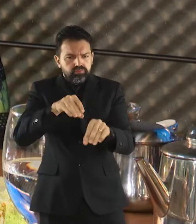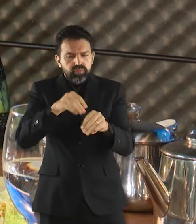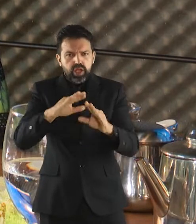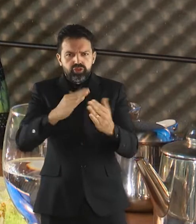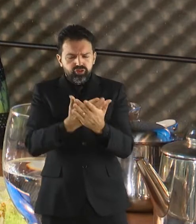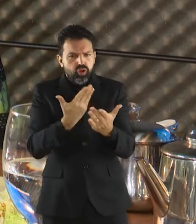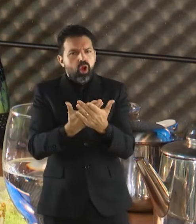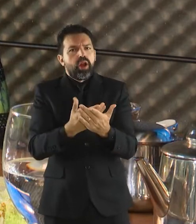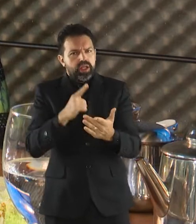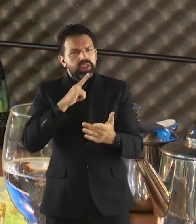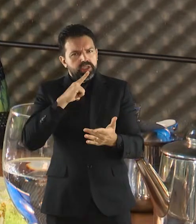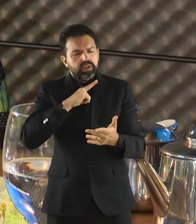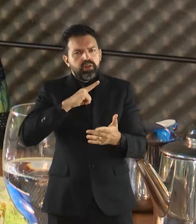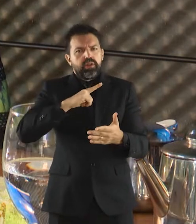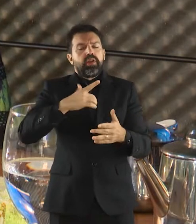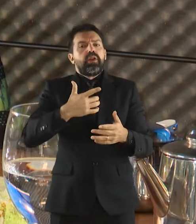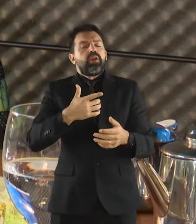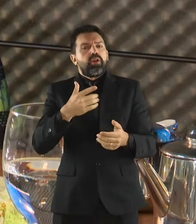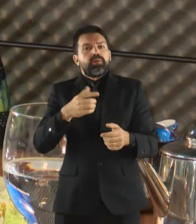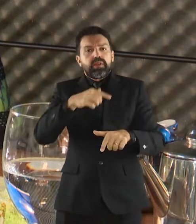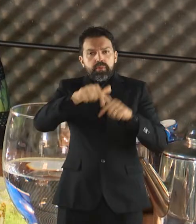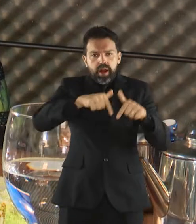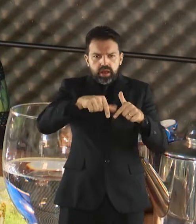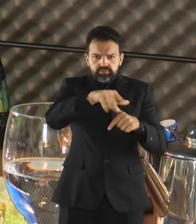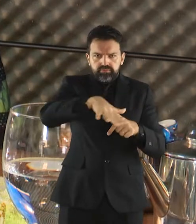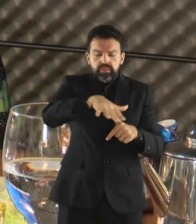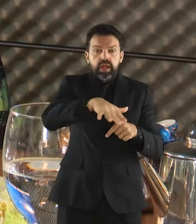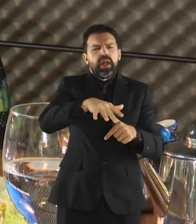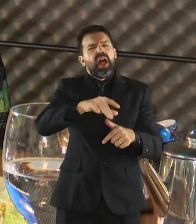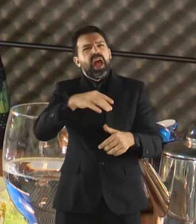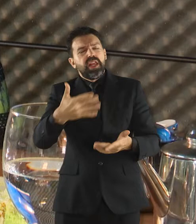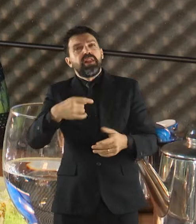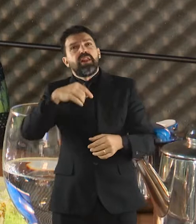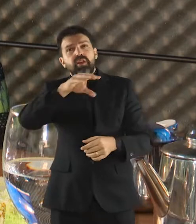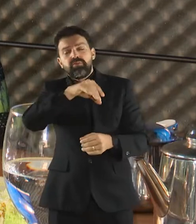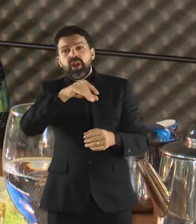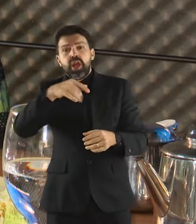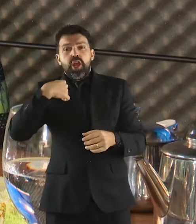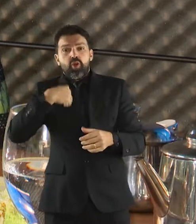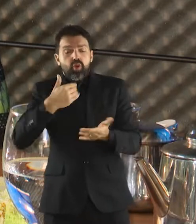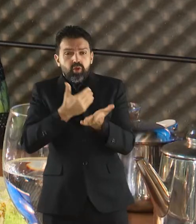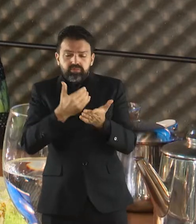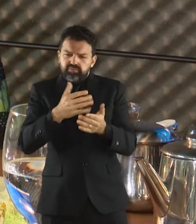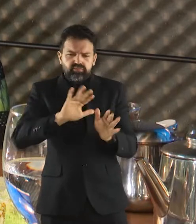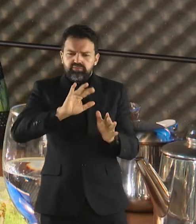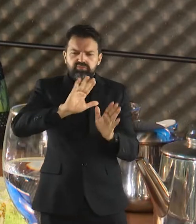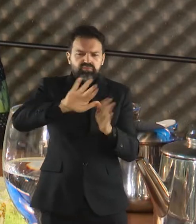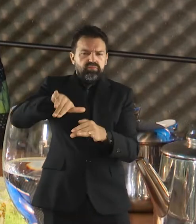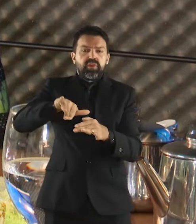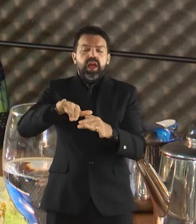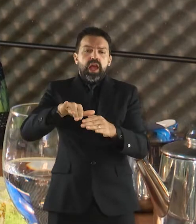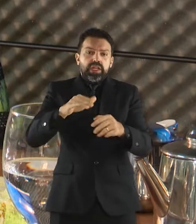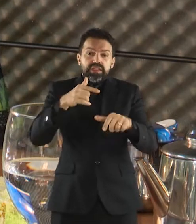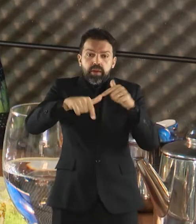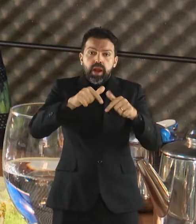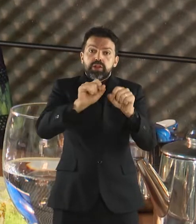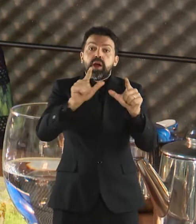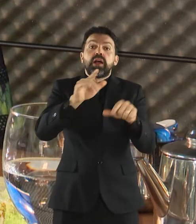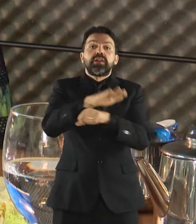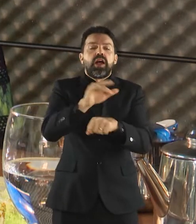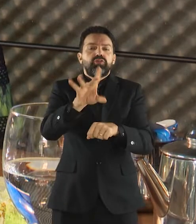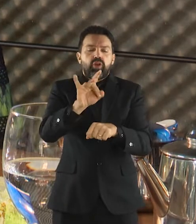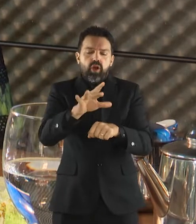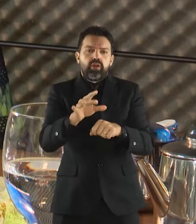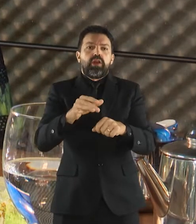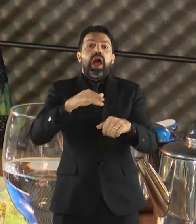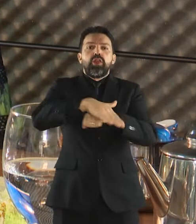um contrato à noite. E eu fui para um cursinho. Né? E desse cursinho, o primeiro êxito que eu tive foi num concurso para o